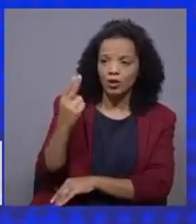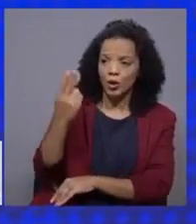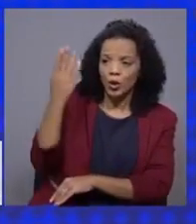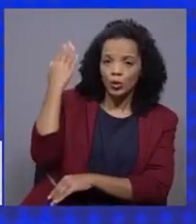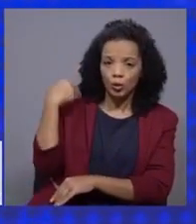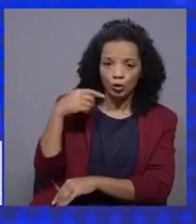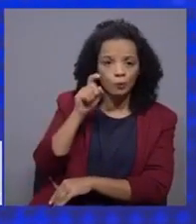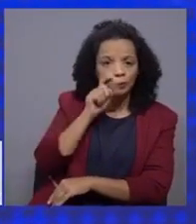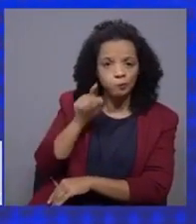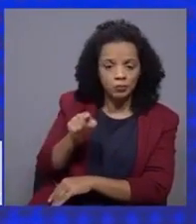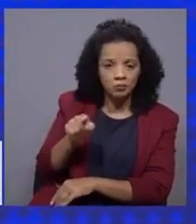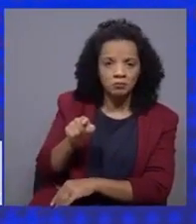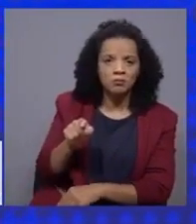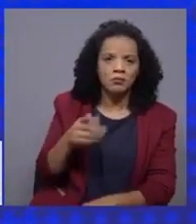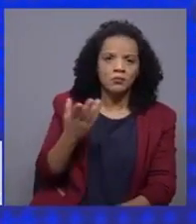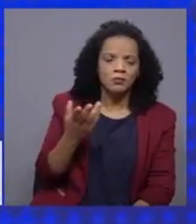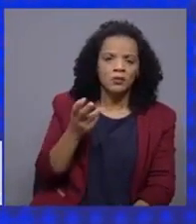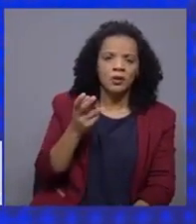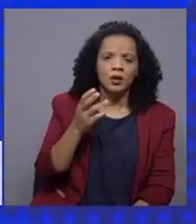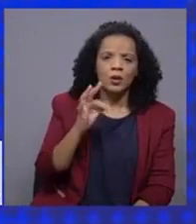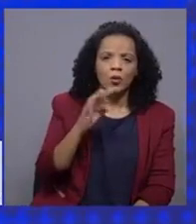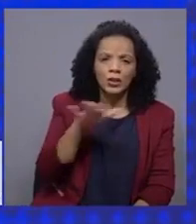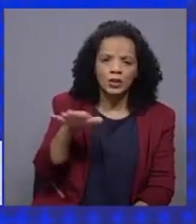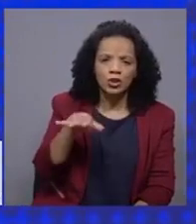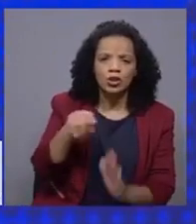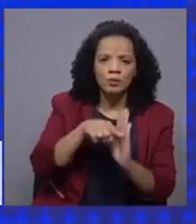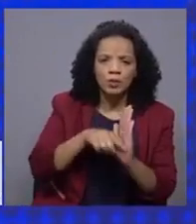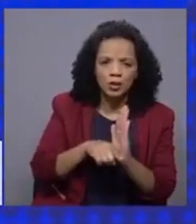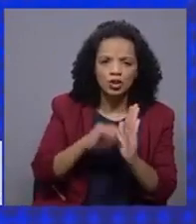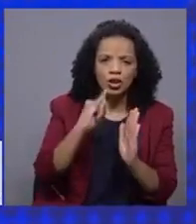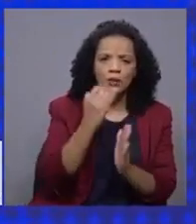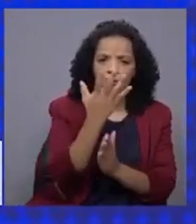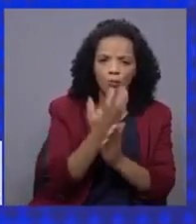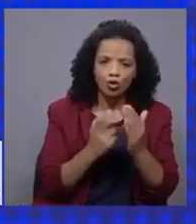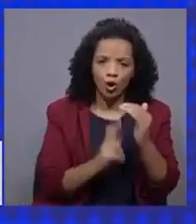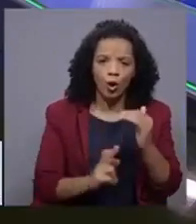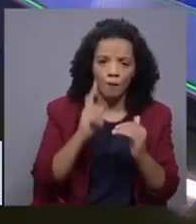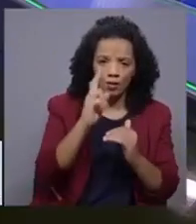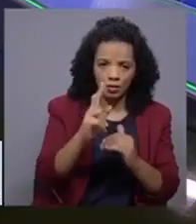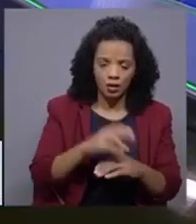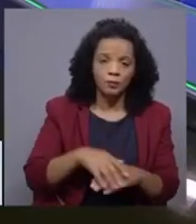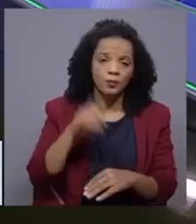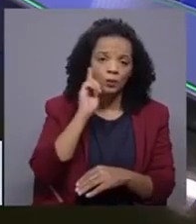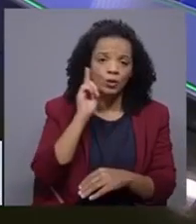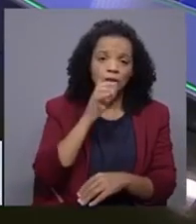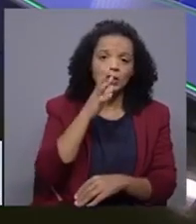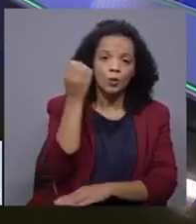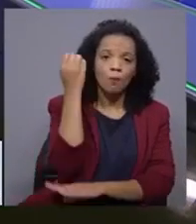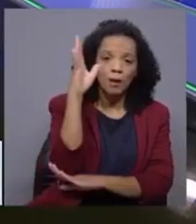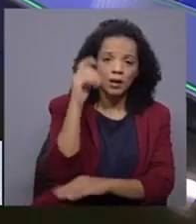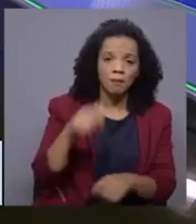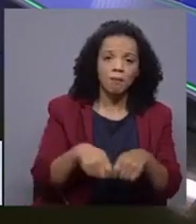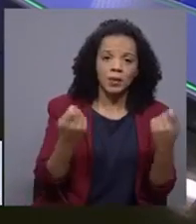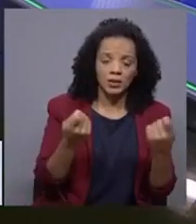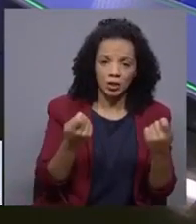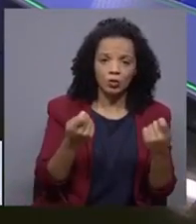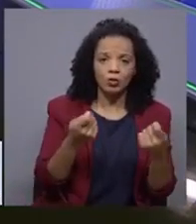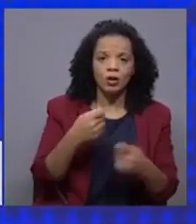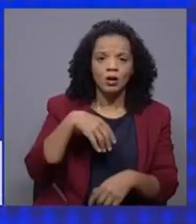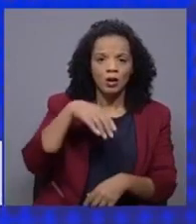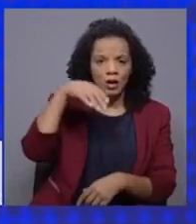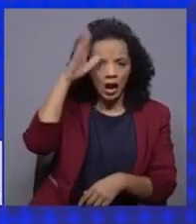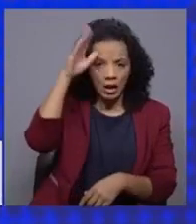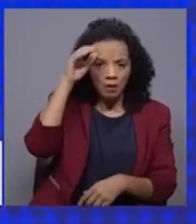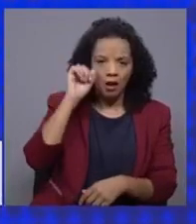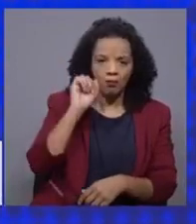esta parte, tinha cerca de 400 medidas de aumento de impostos. Portanto, o PAN, é importante dizer isto, é um partido animalista